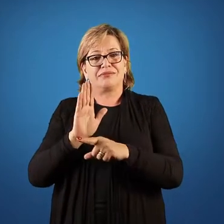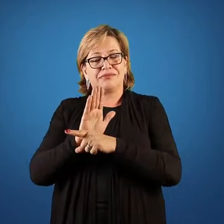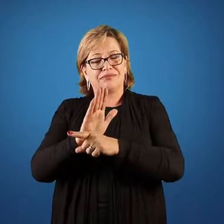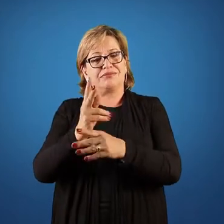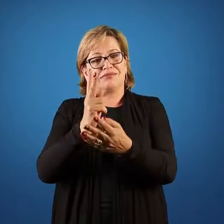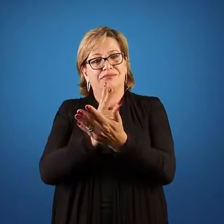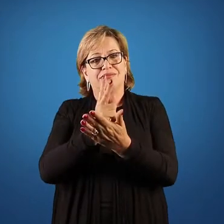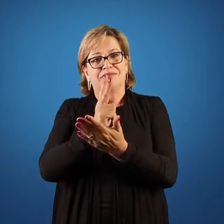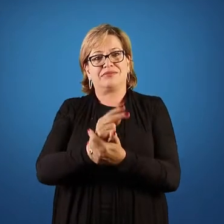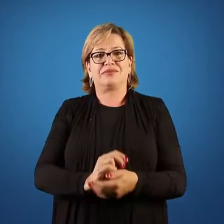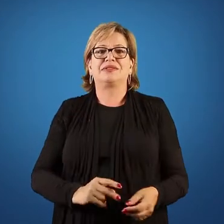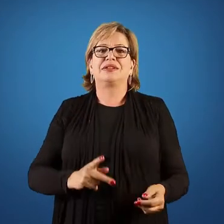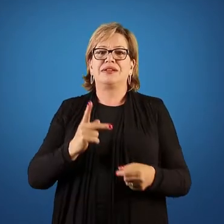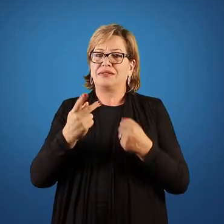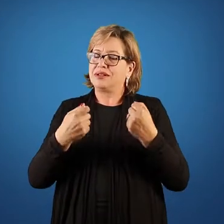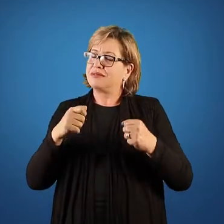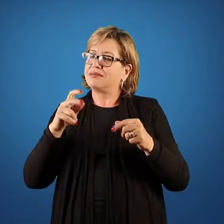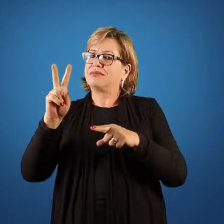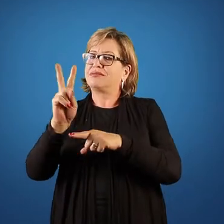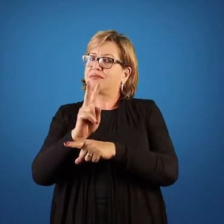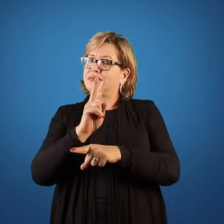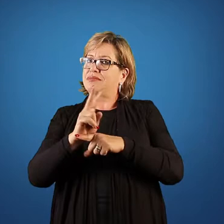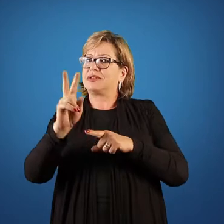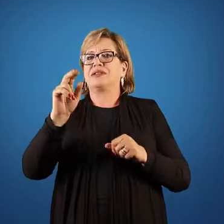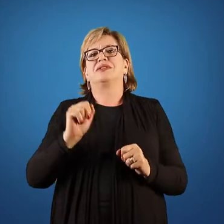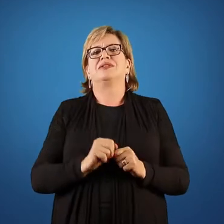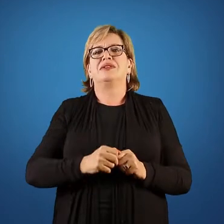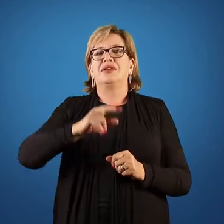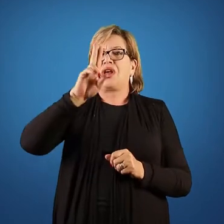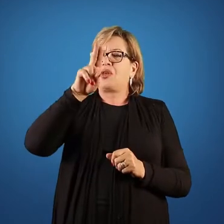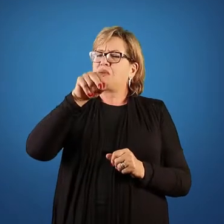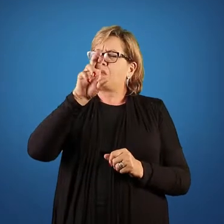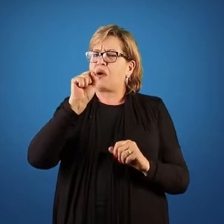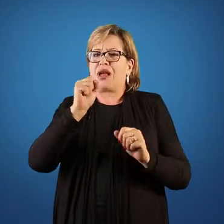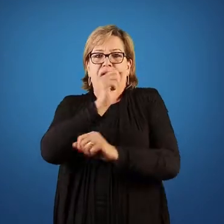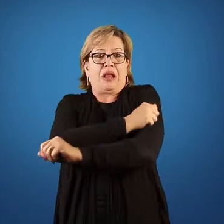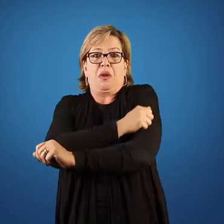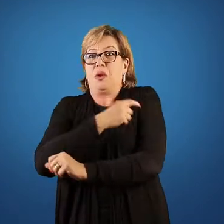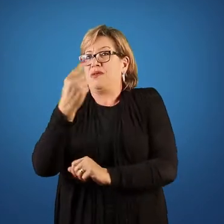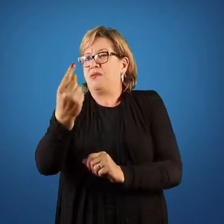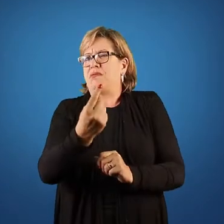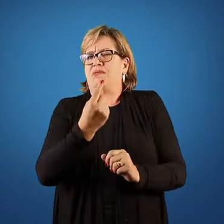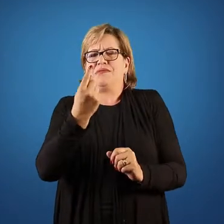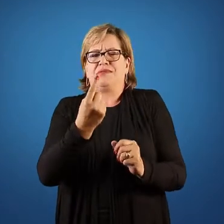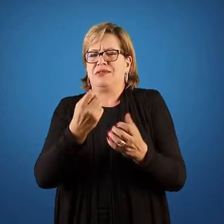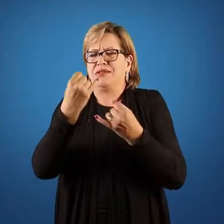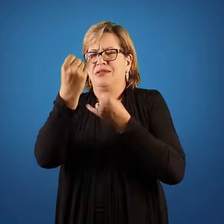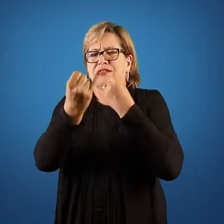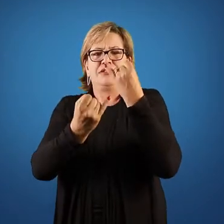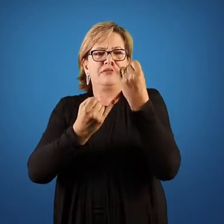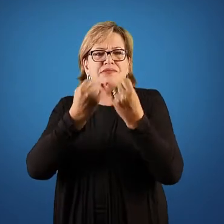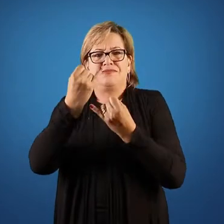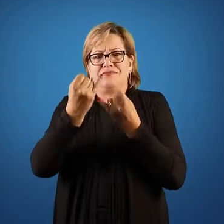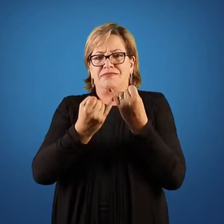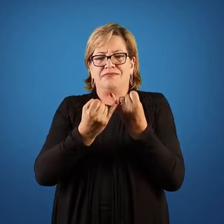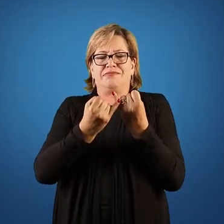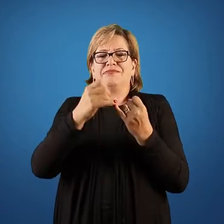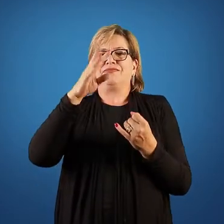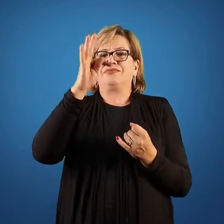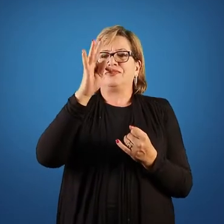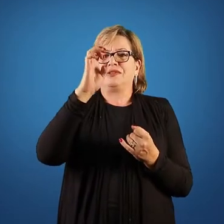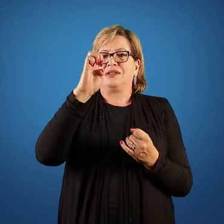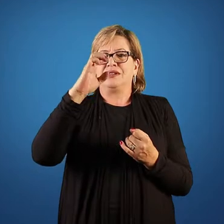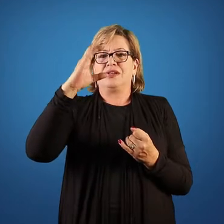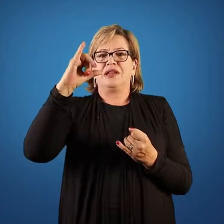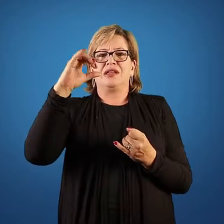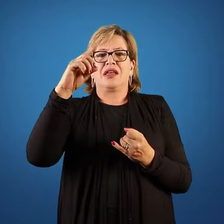Então, tem alguns cuidados. Jamais deixar os alunos sozinhos, brincando, enfim, ou